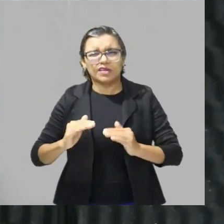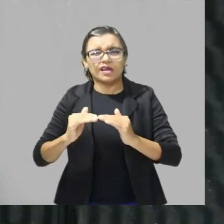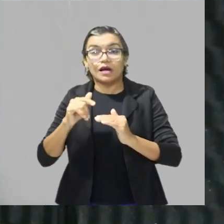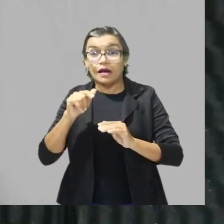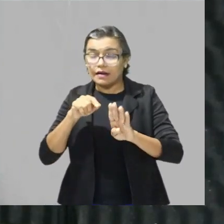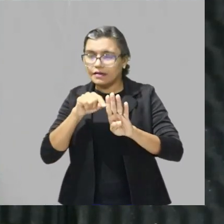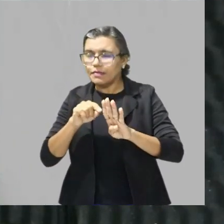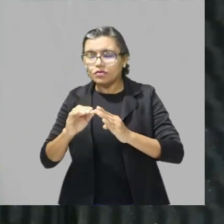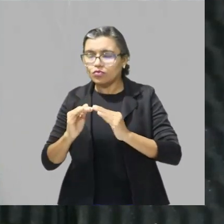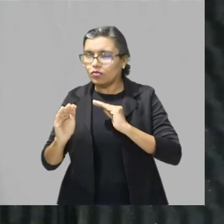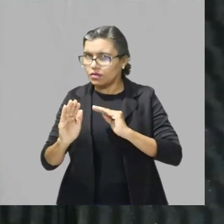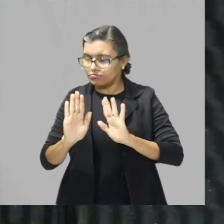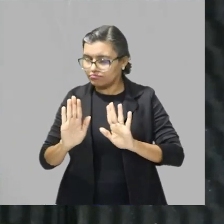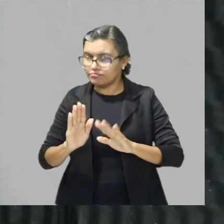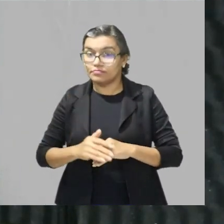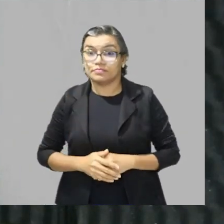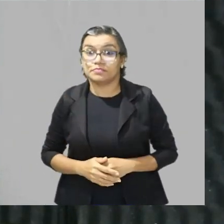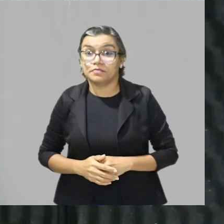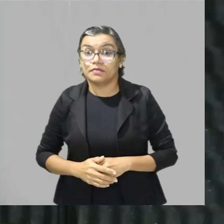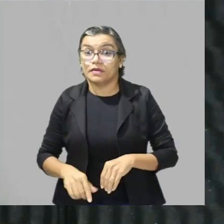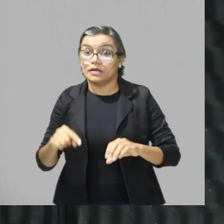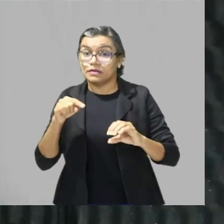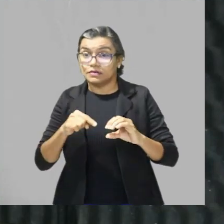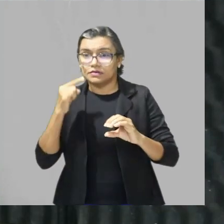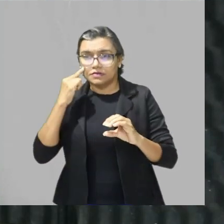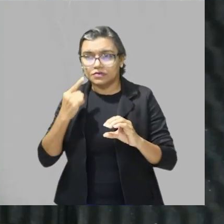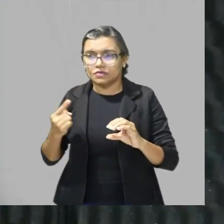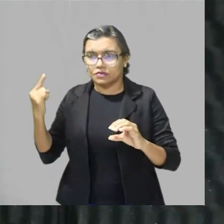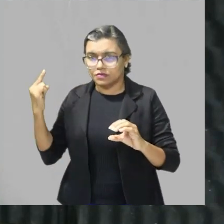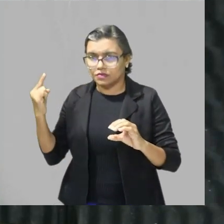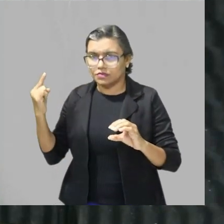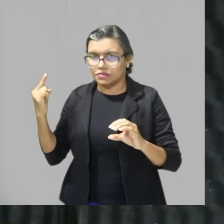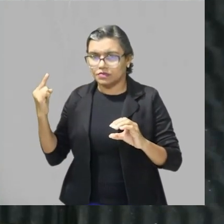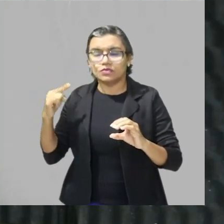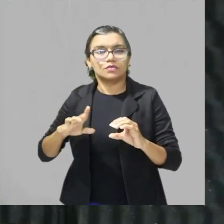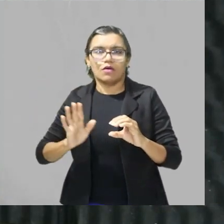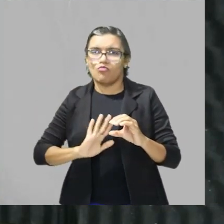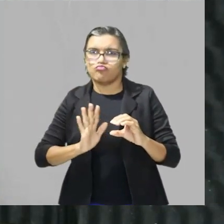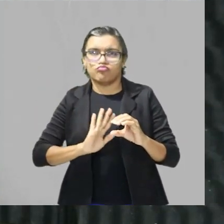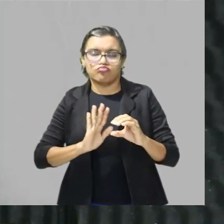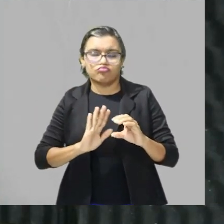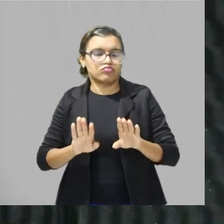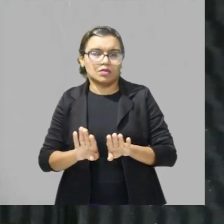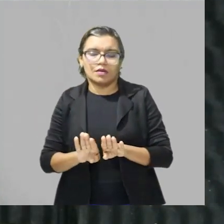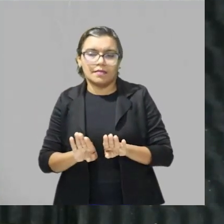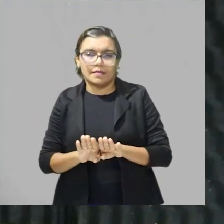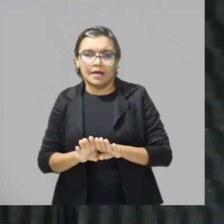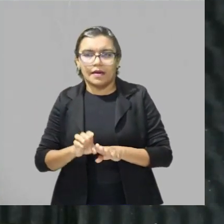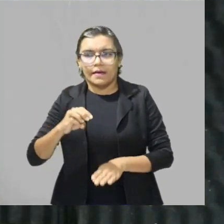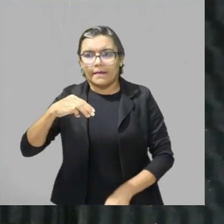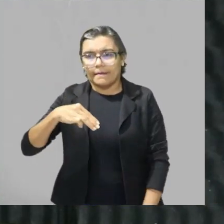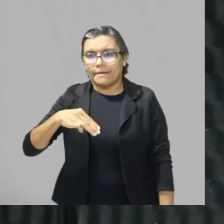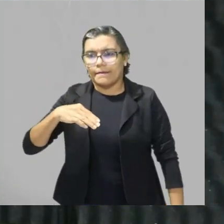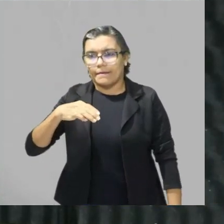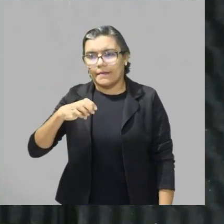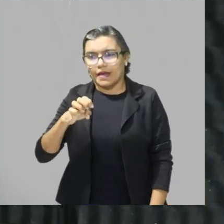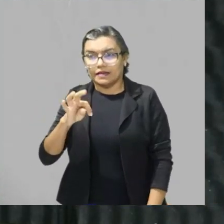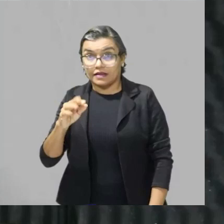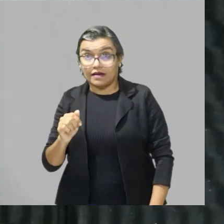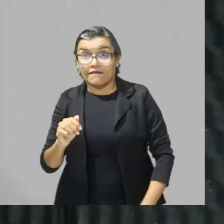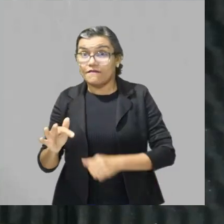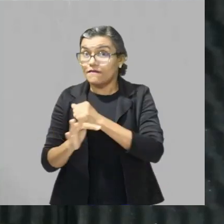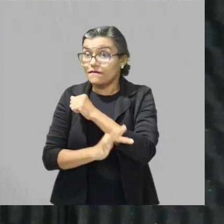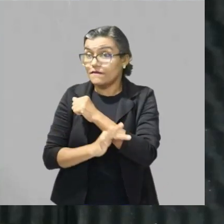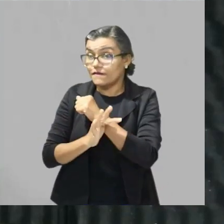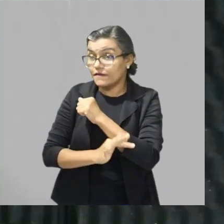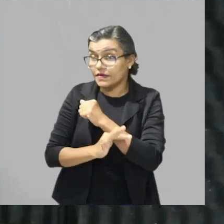serve reintrodução dos princípios da metafísica clássica não gente a metafísica clássica quer seja em Platão